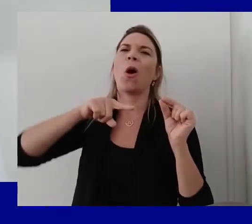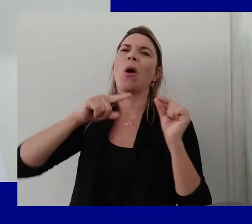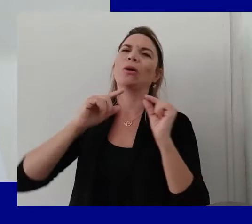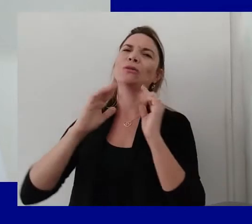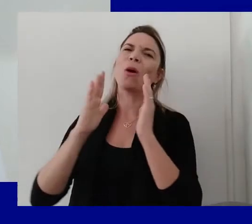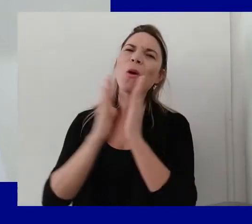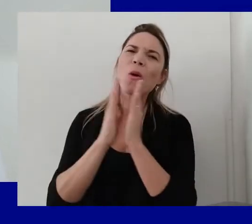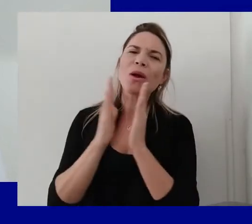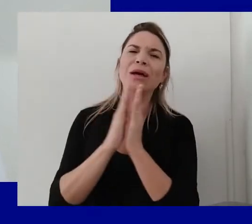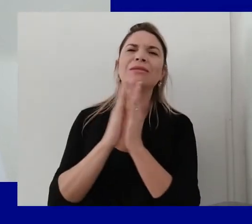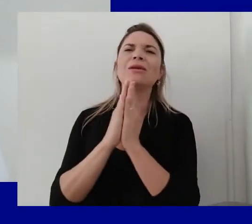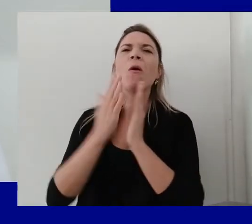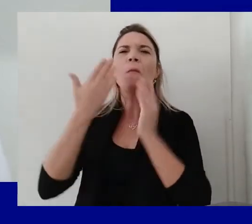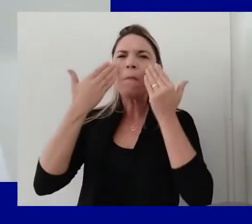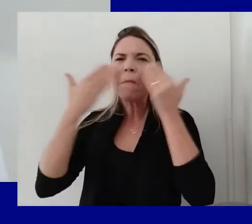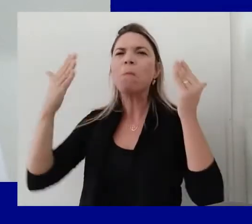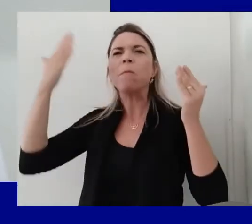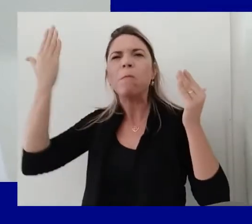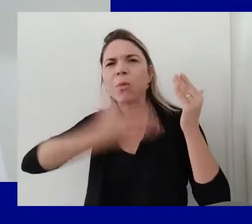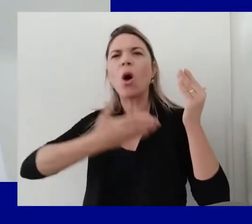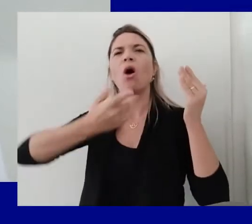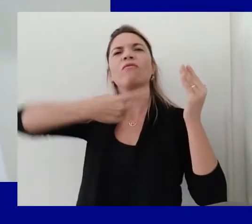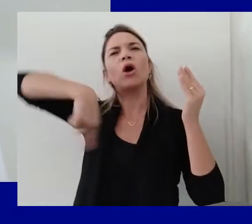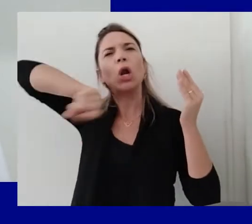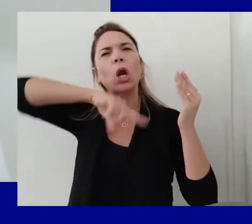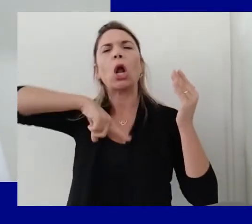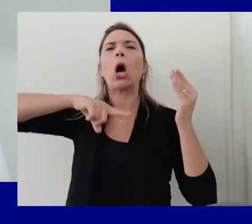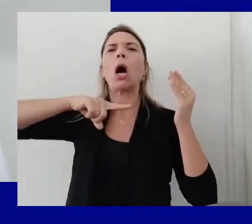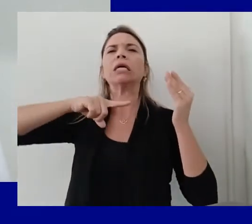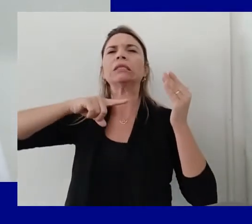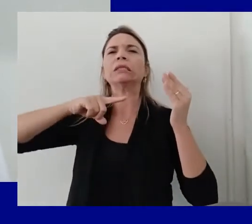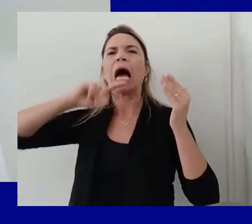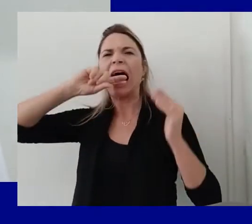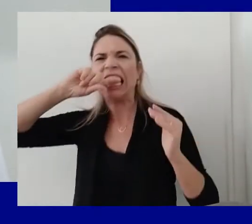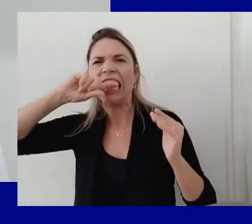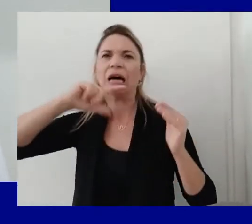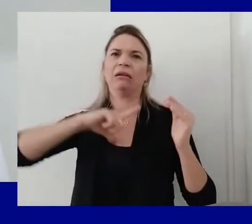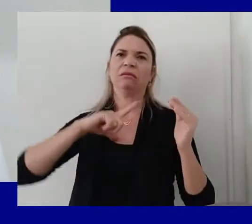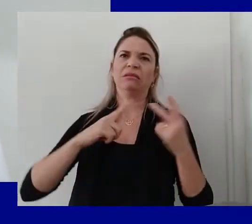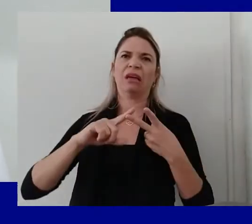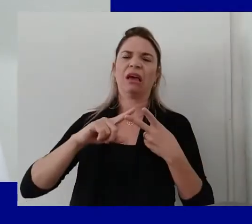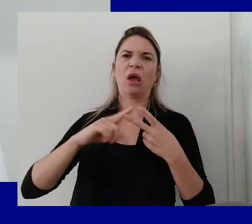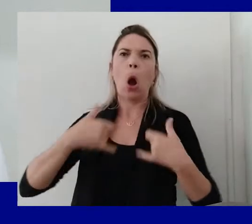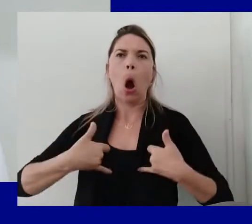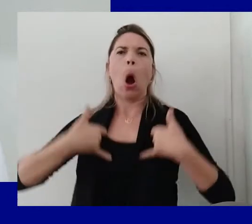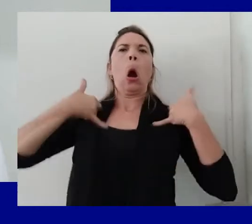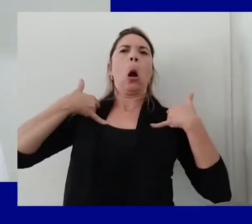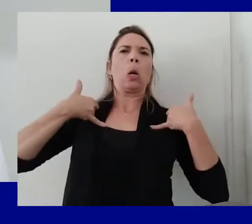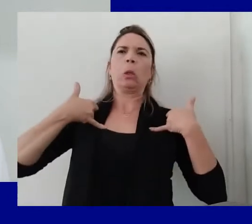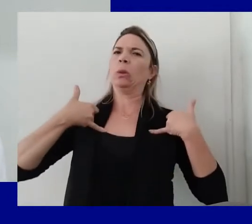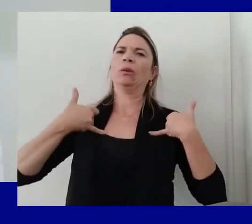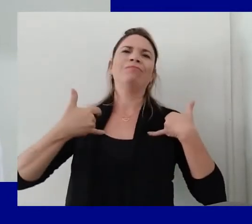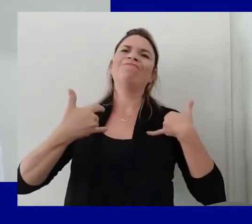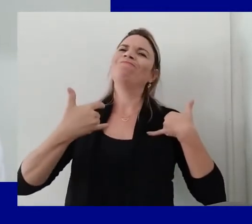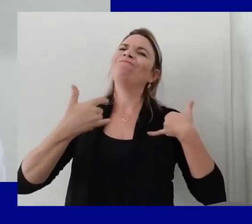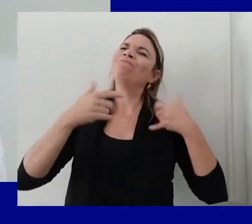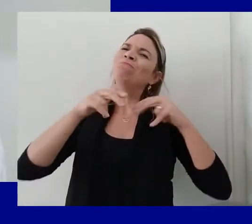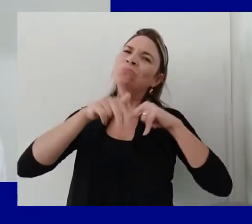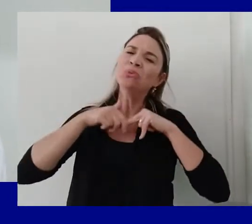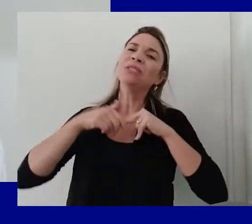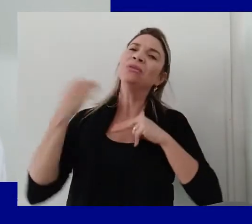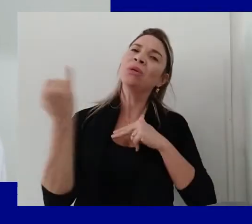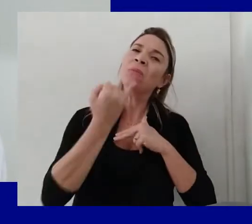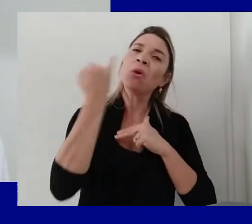por natureza, egocêntrico, e você precisa se desenvolver no